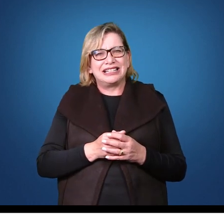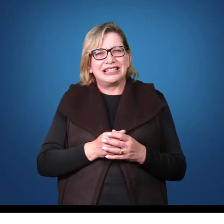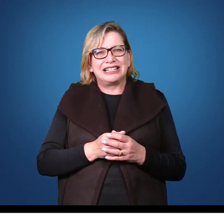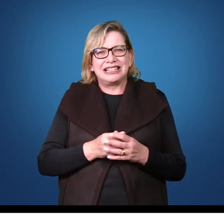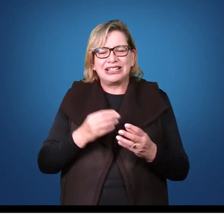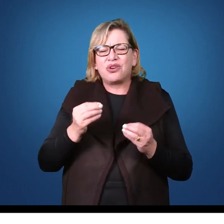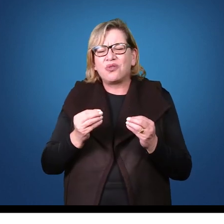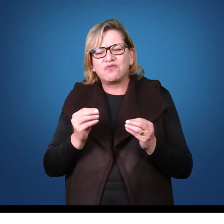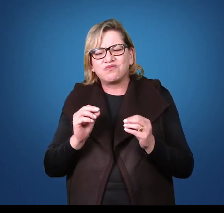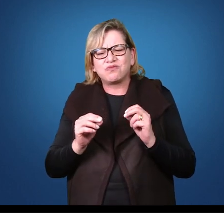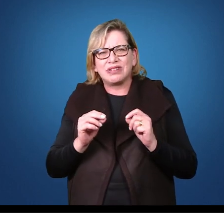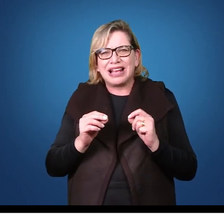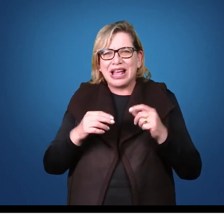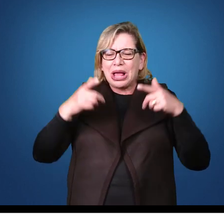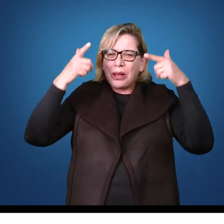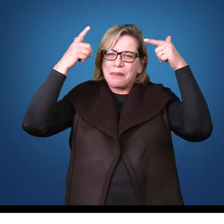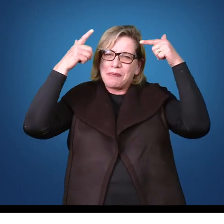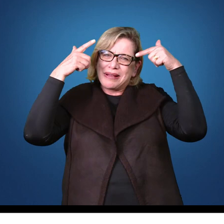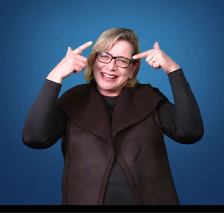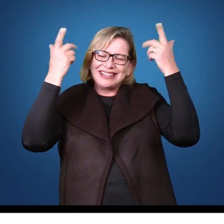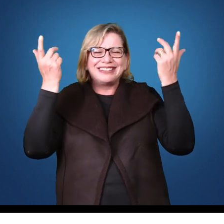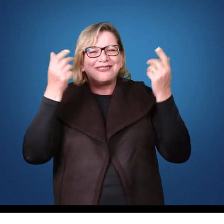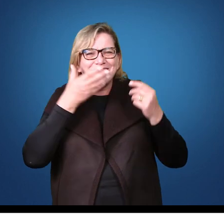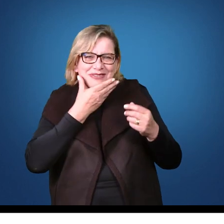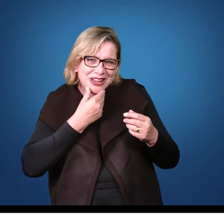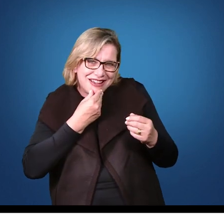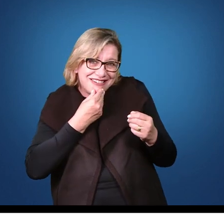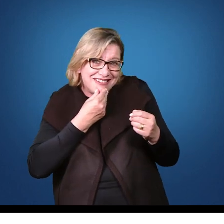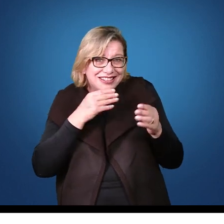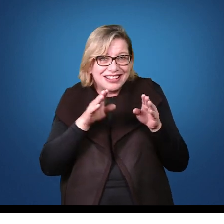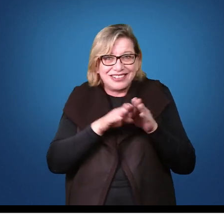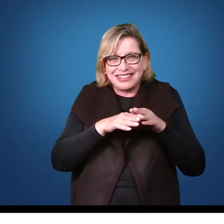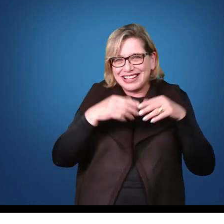Ou esse vai ser o príncipe e essas vão ser as princesas?